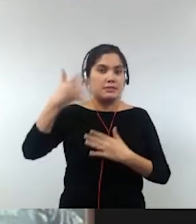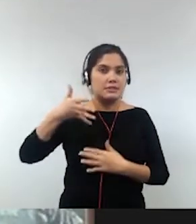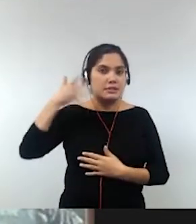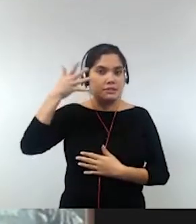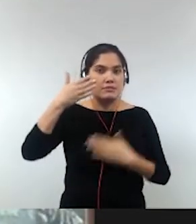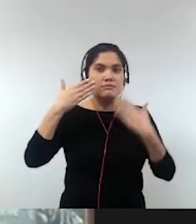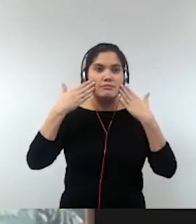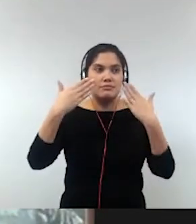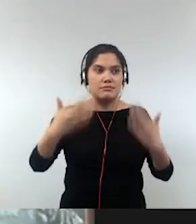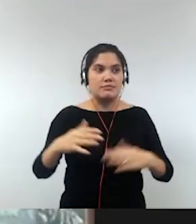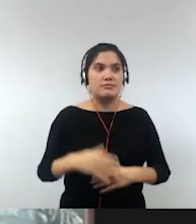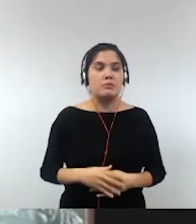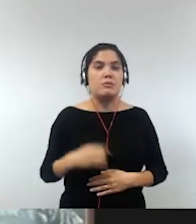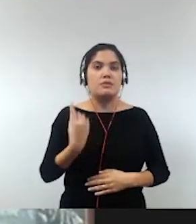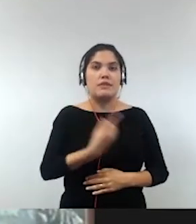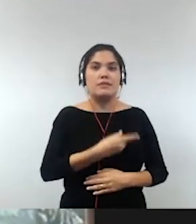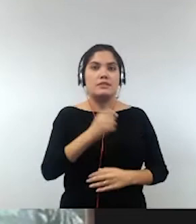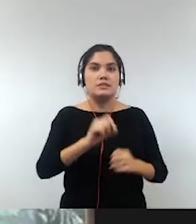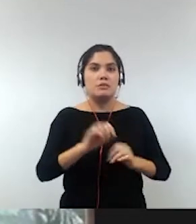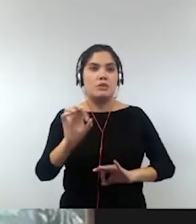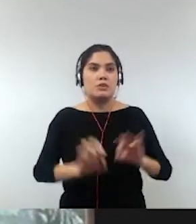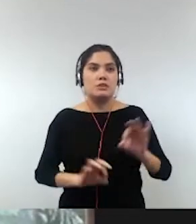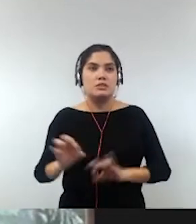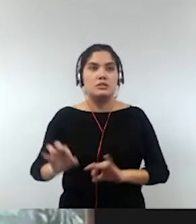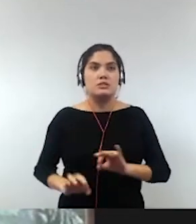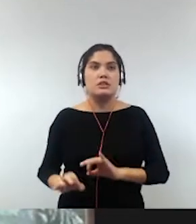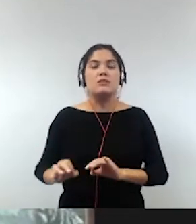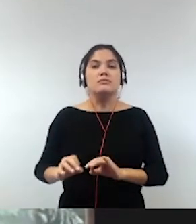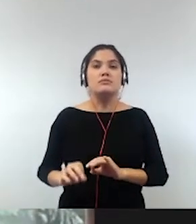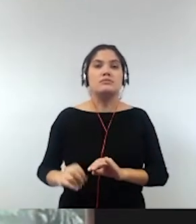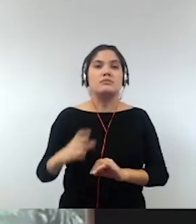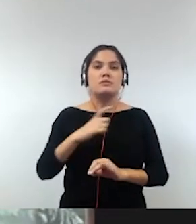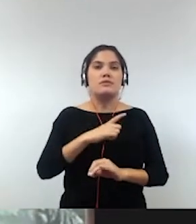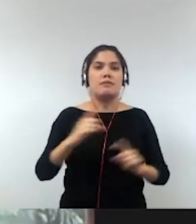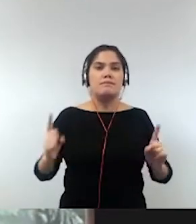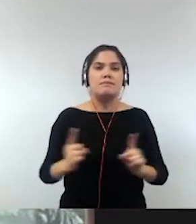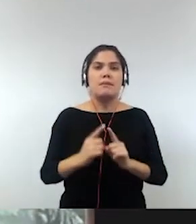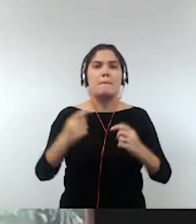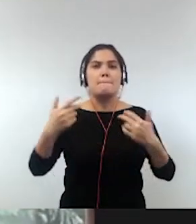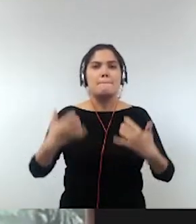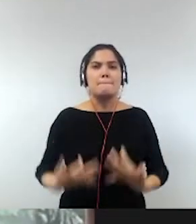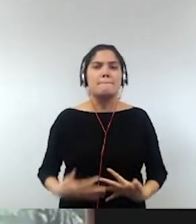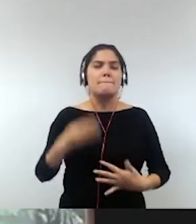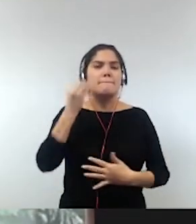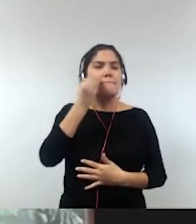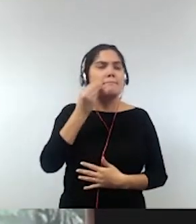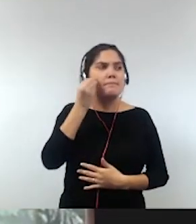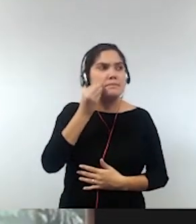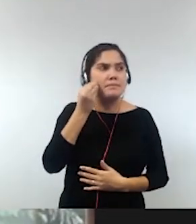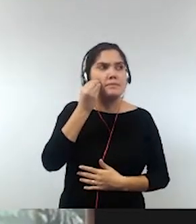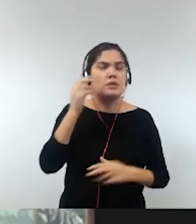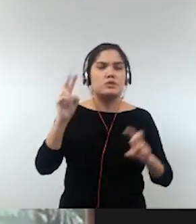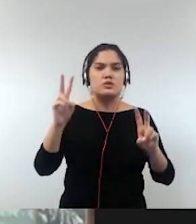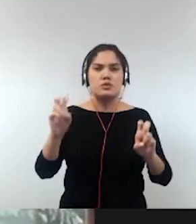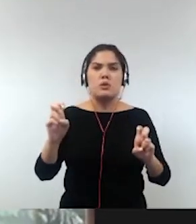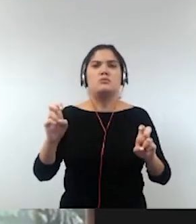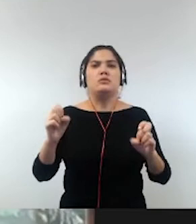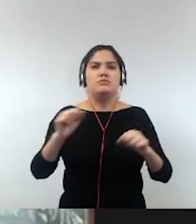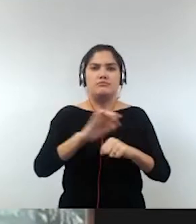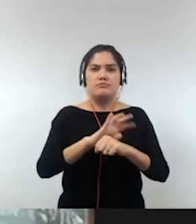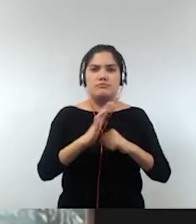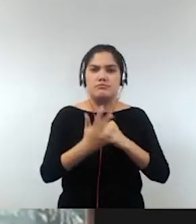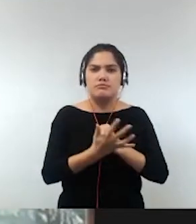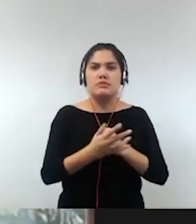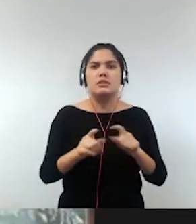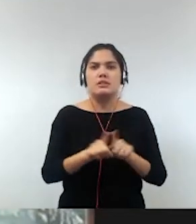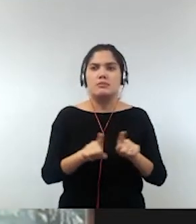depois nós vamos fazer uma rodada eles vão trazer um pouquinho da experiência deles em relação à pandemia, em relação